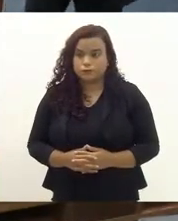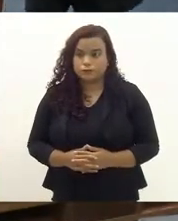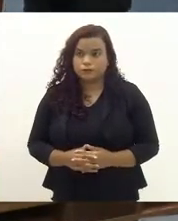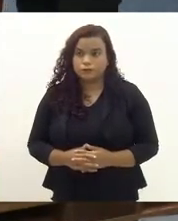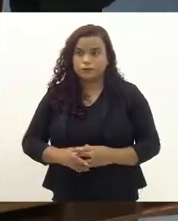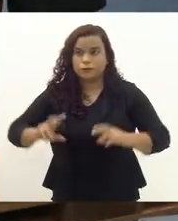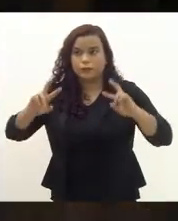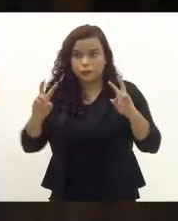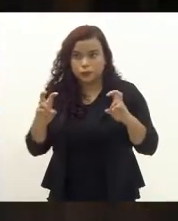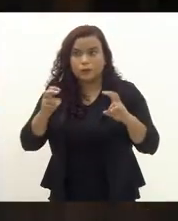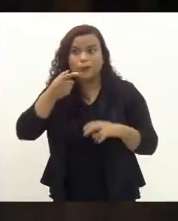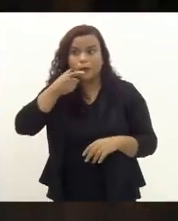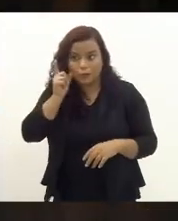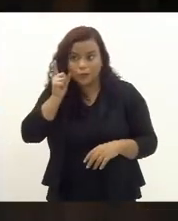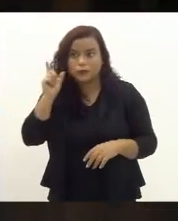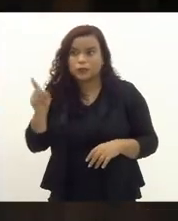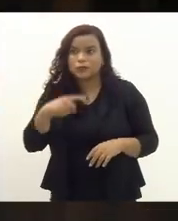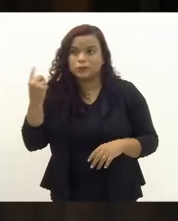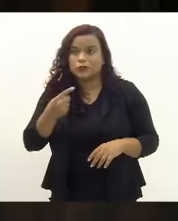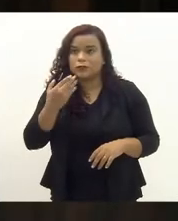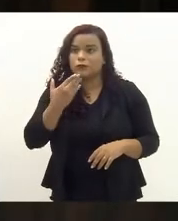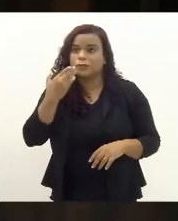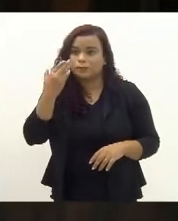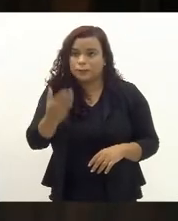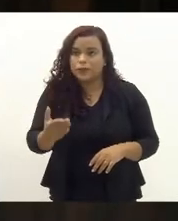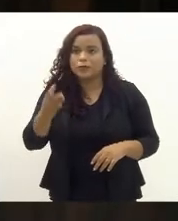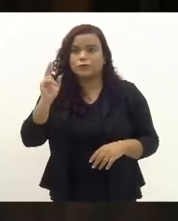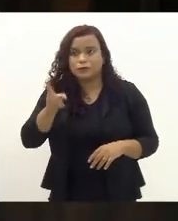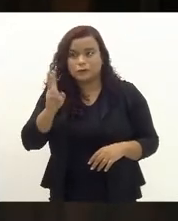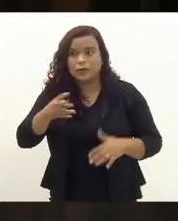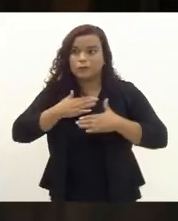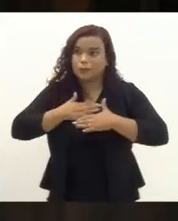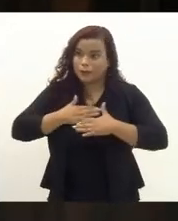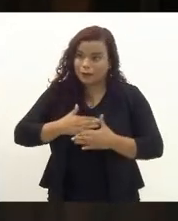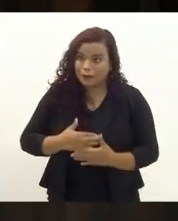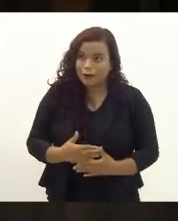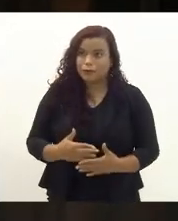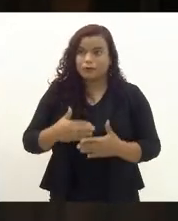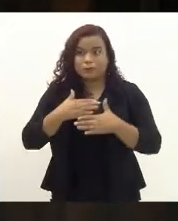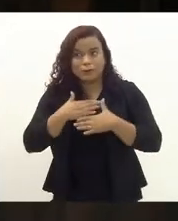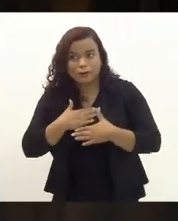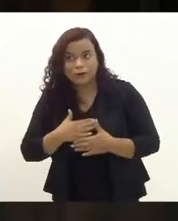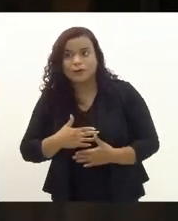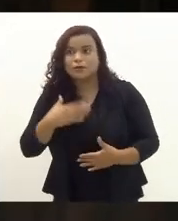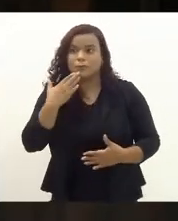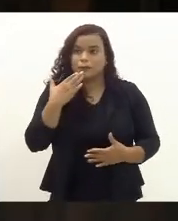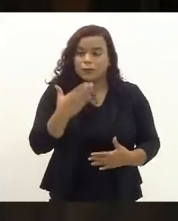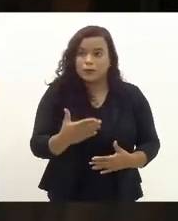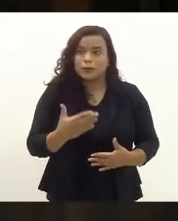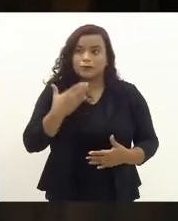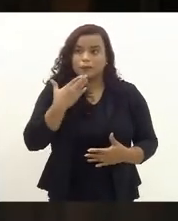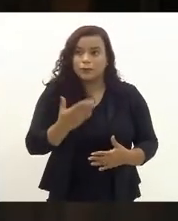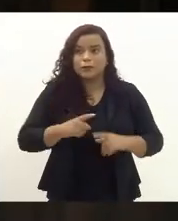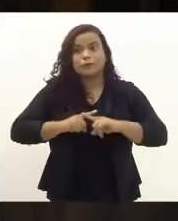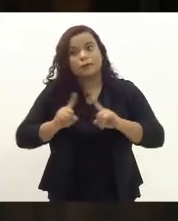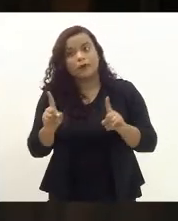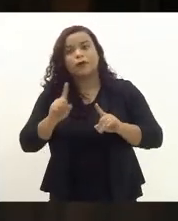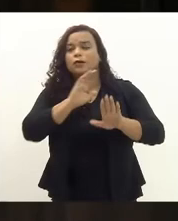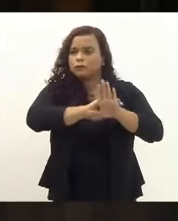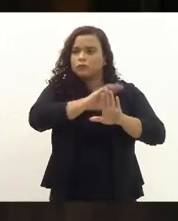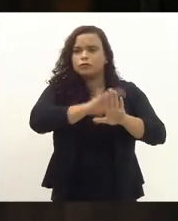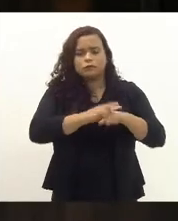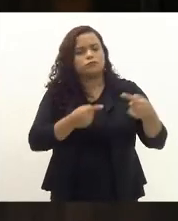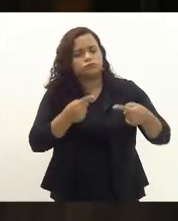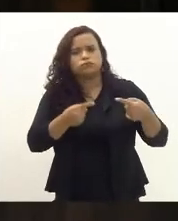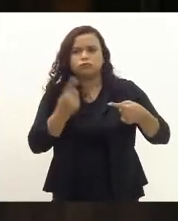em relação dia de ontem a gente sempre pede temperança tranquilidade Deus embate ideológico é uma coisa